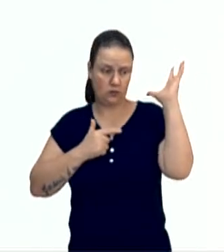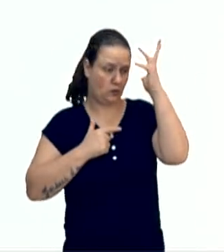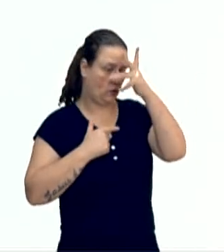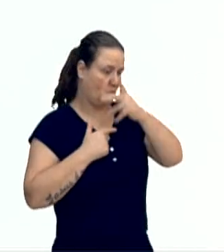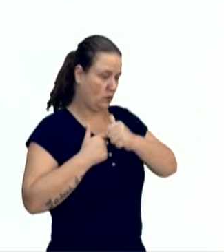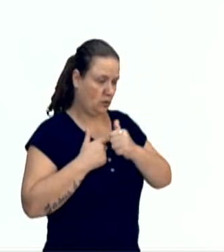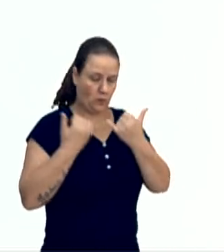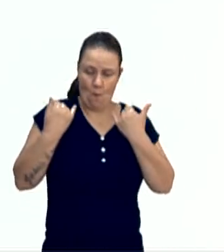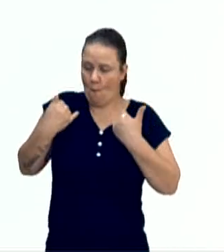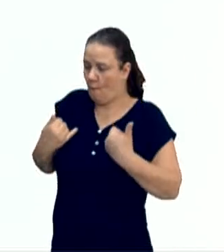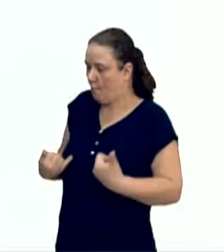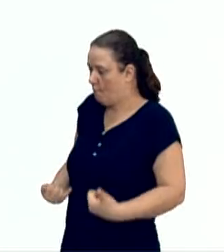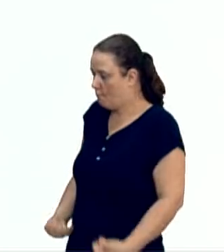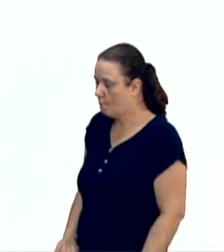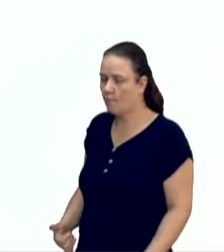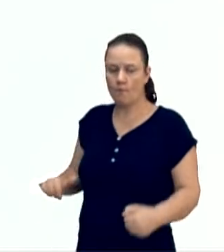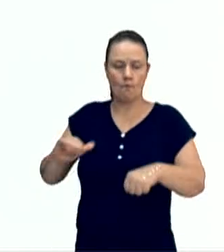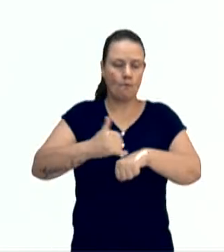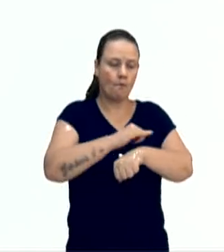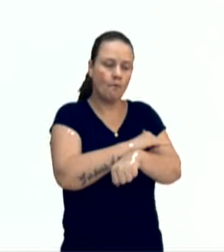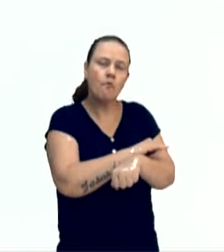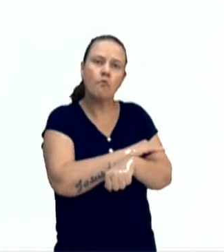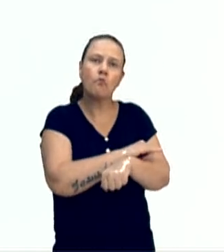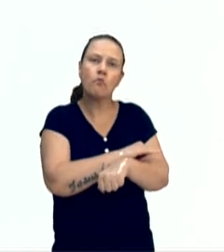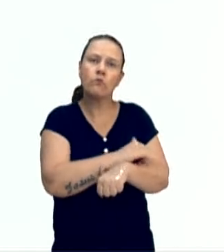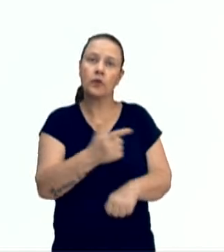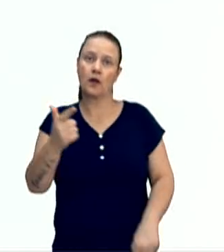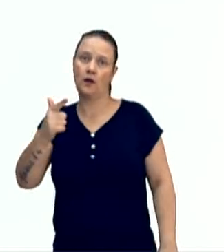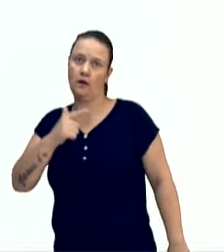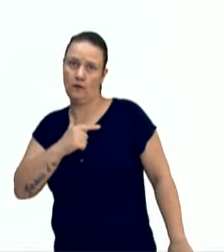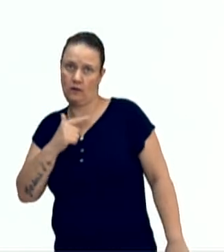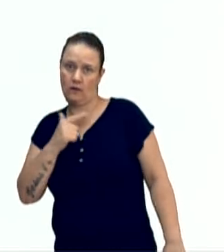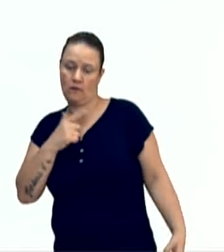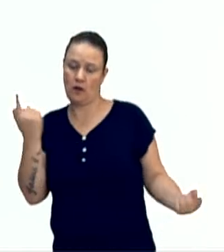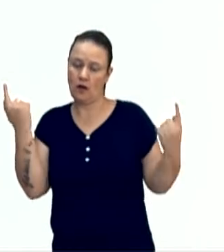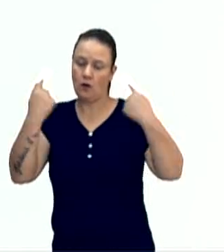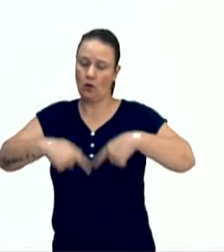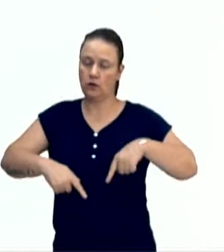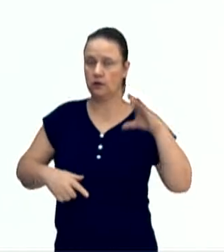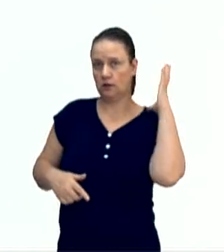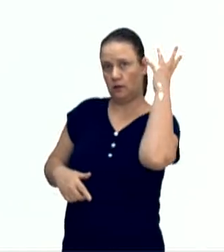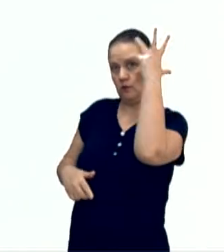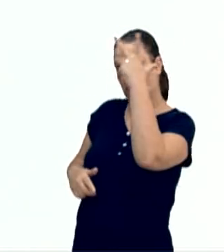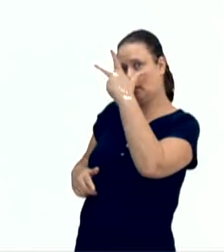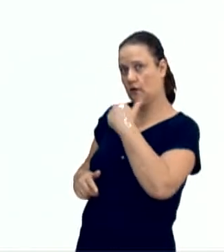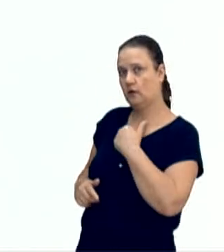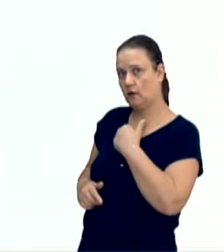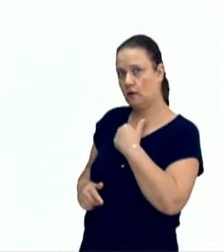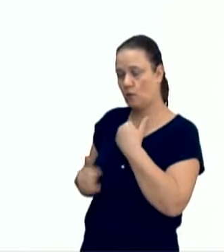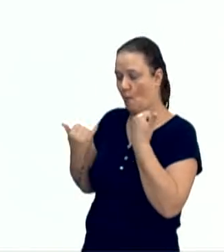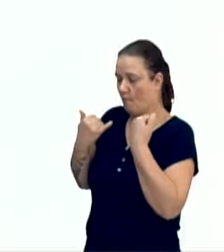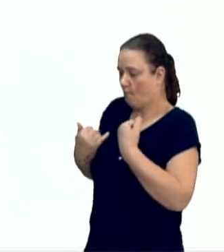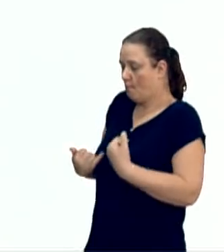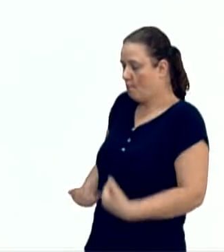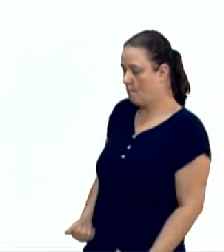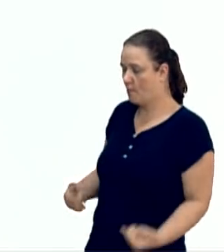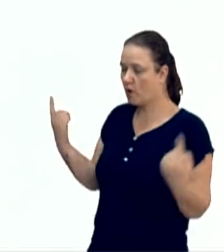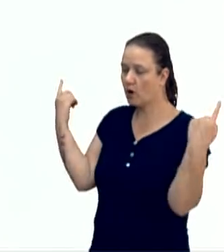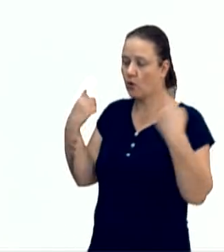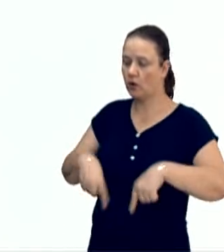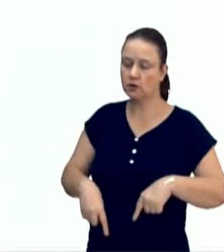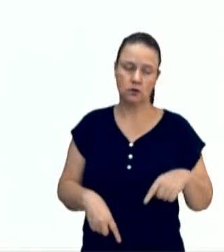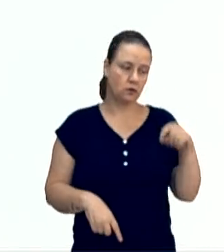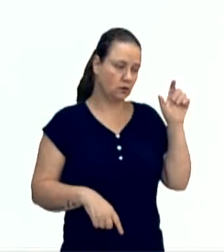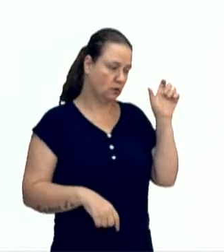magrelo, outro é gordinho. Observe. Feioso é o contrário de bonito. Magrelo é o contrário